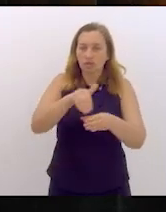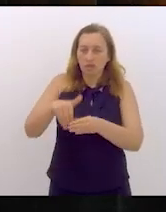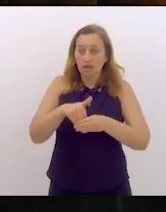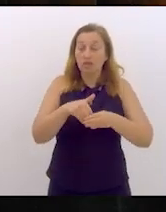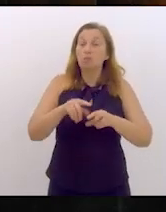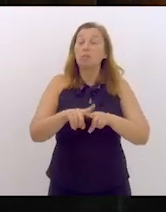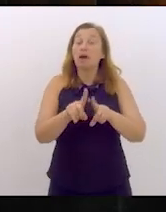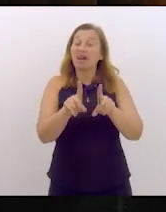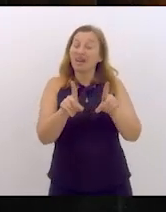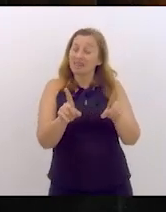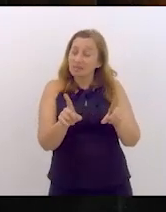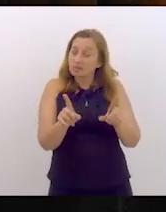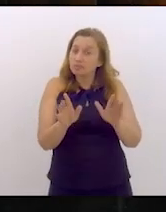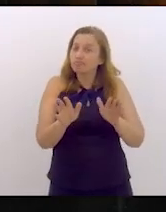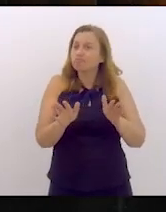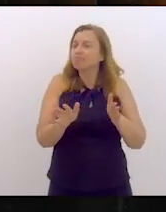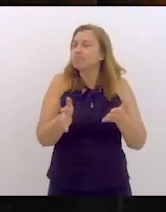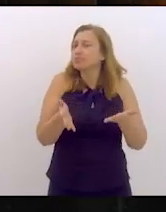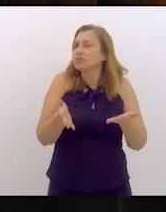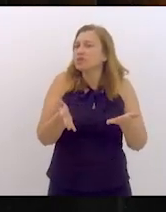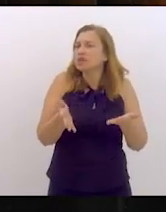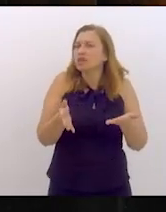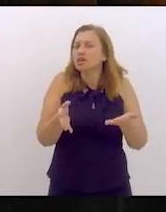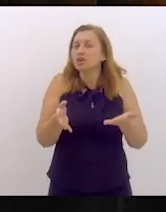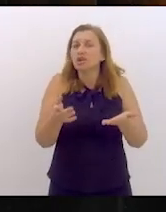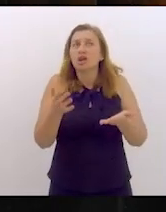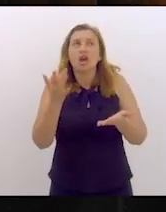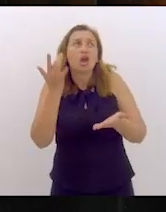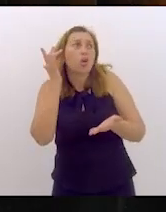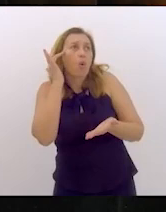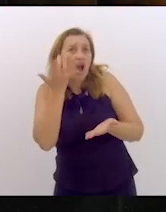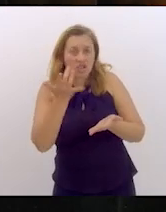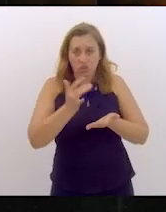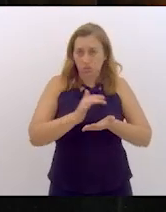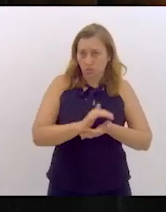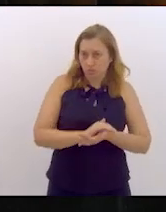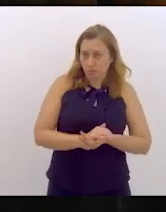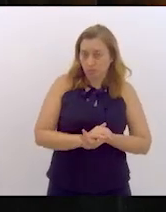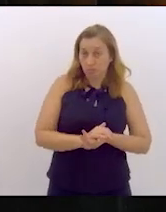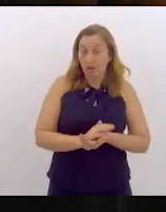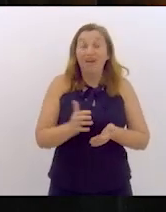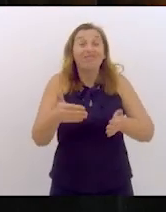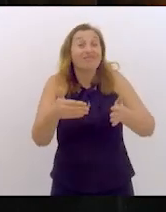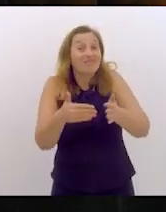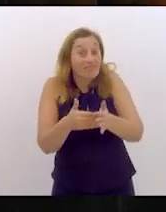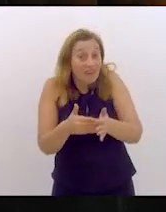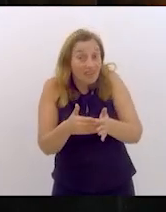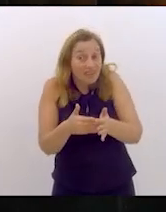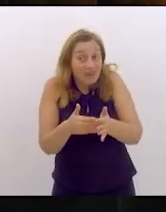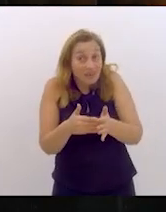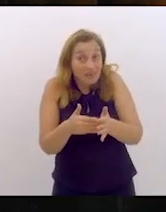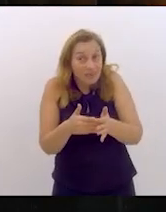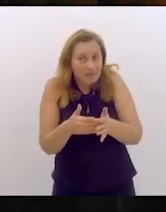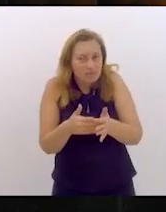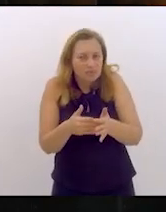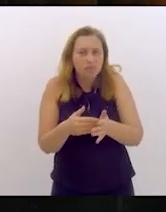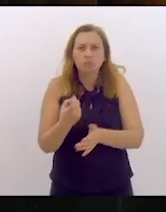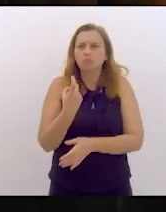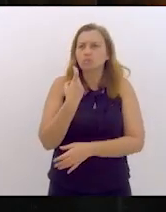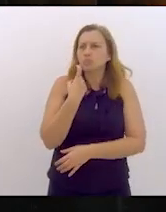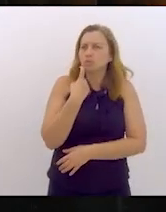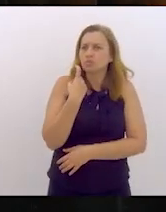nível Bom dia ouvir dizer Até que em uma